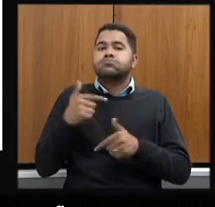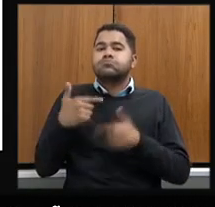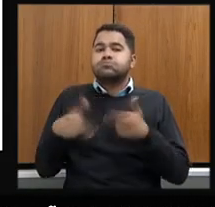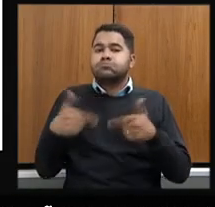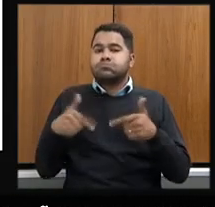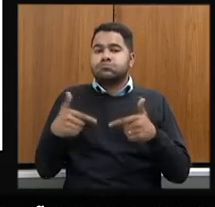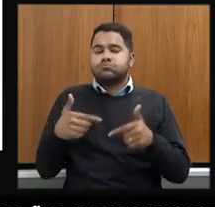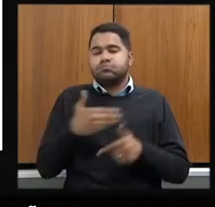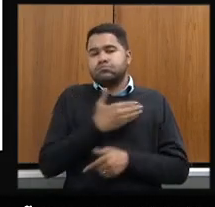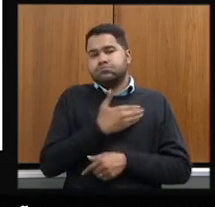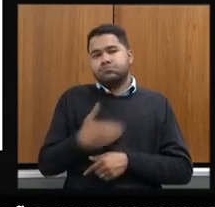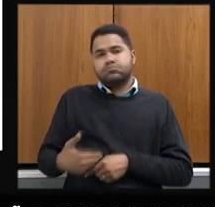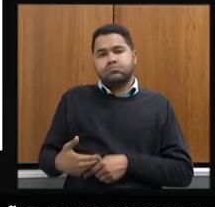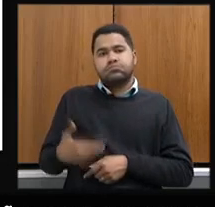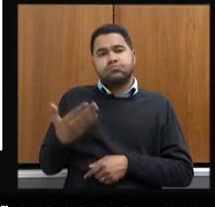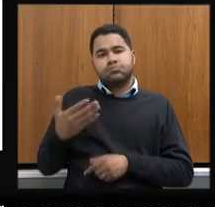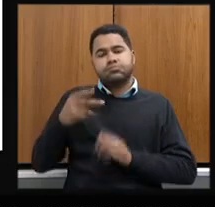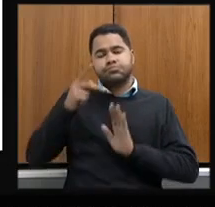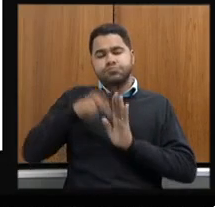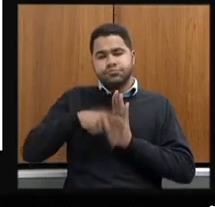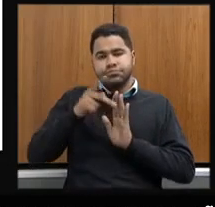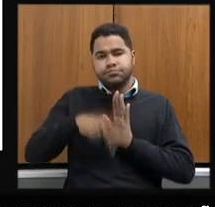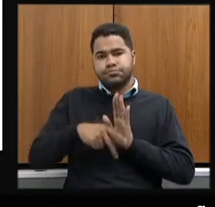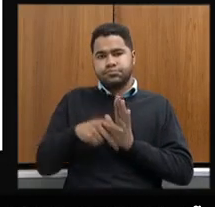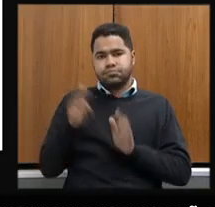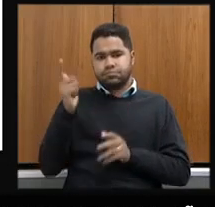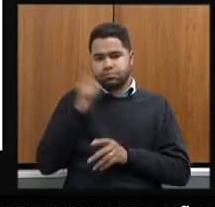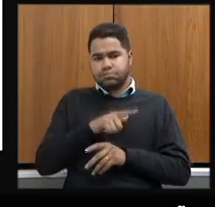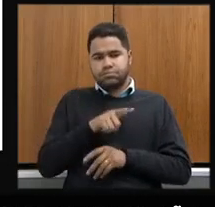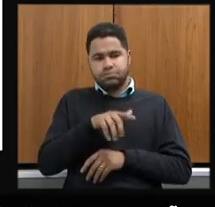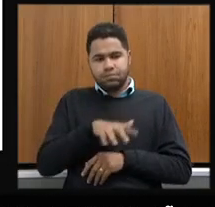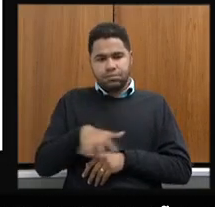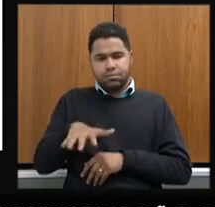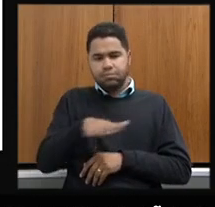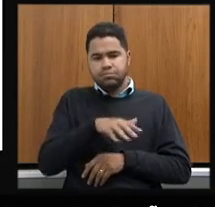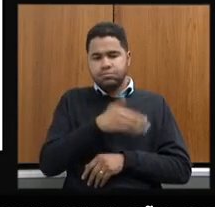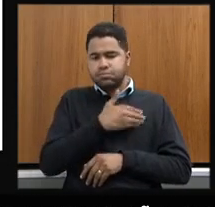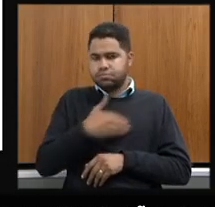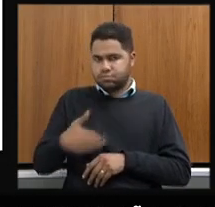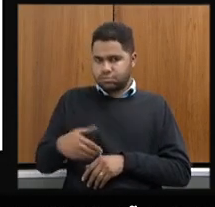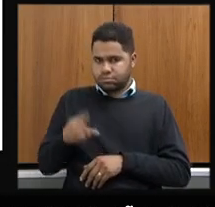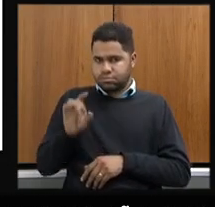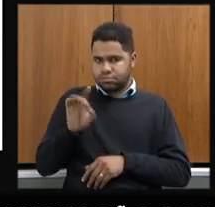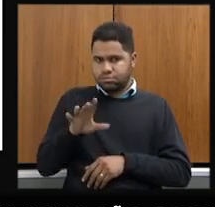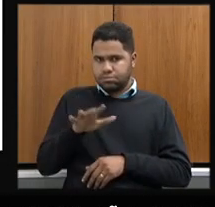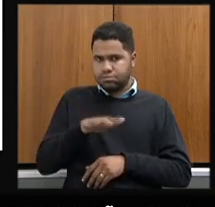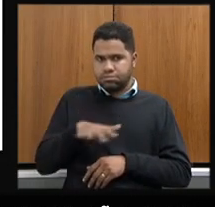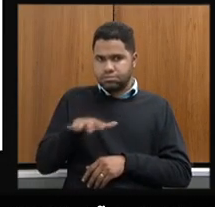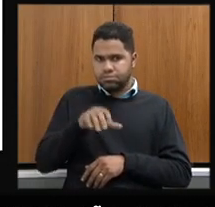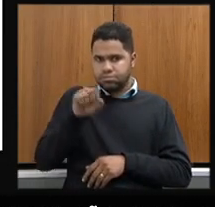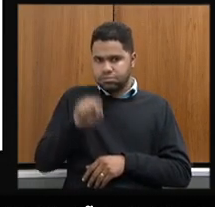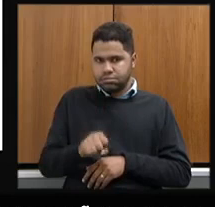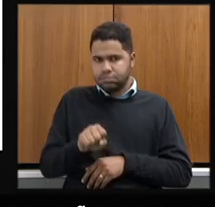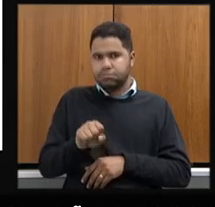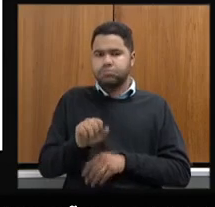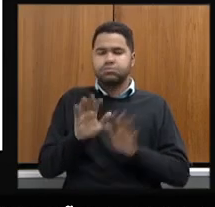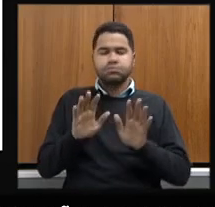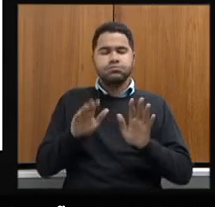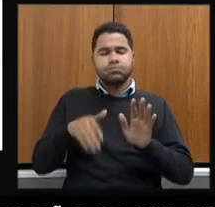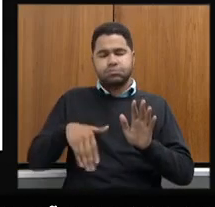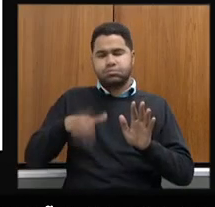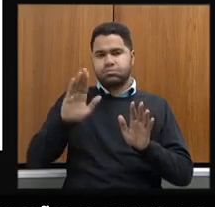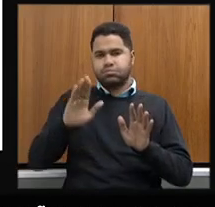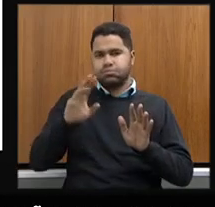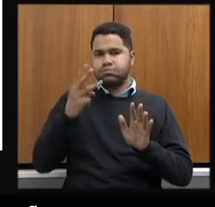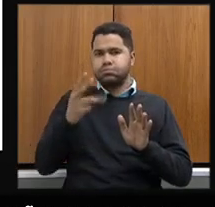públicos então esses são aqueles projetos que atingem todas as regiões do estado e não apenas a região atingida são mais de